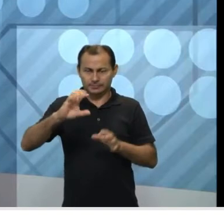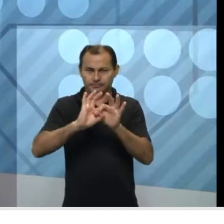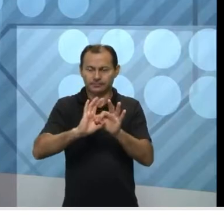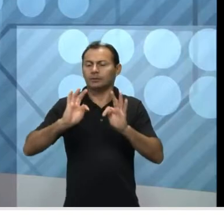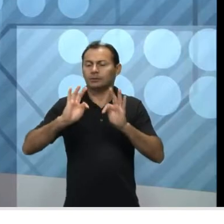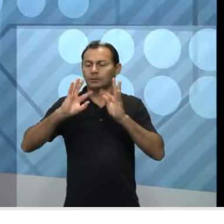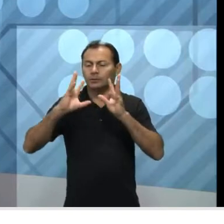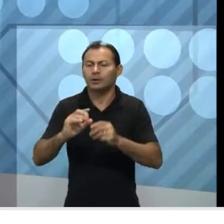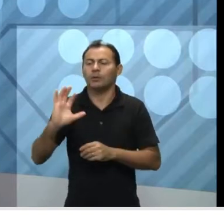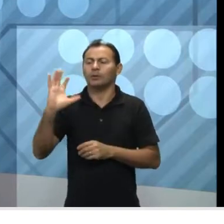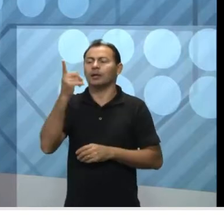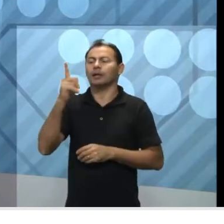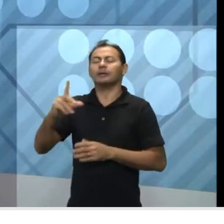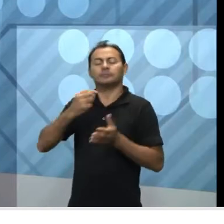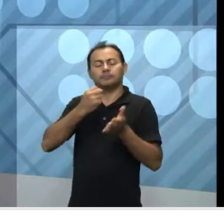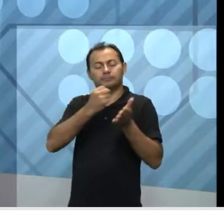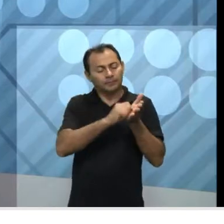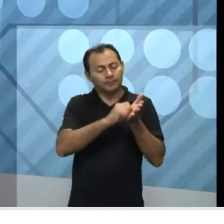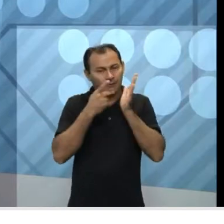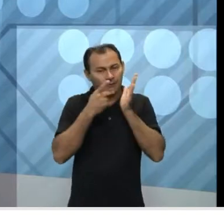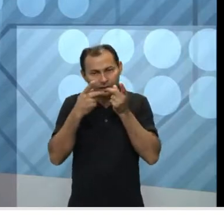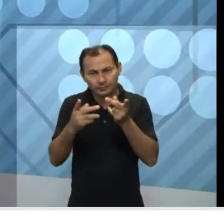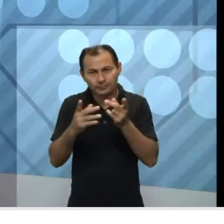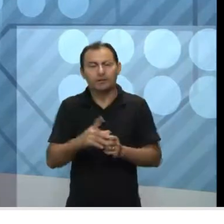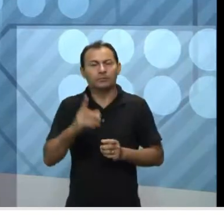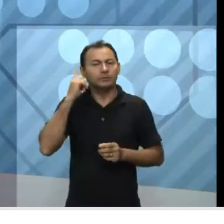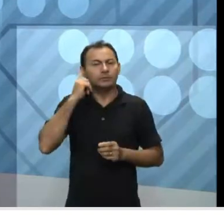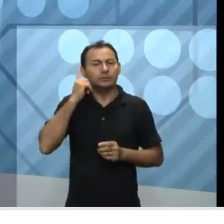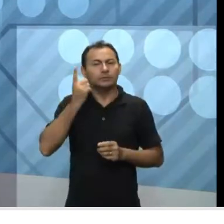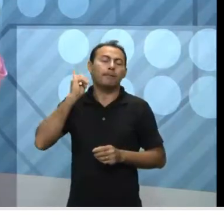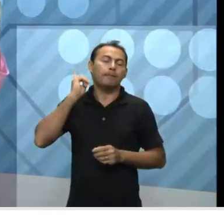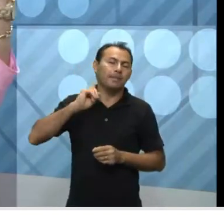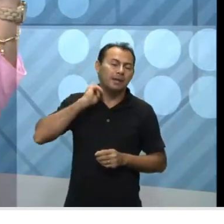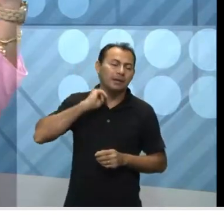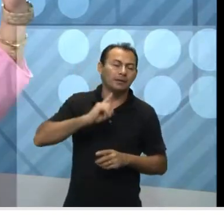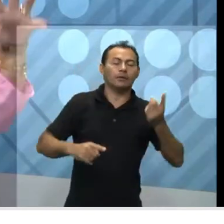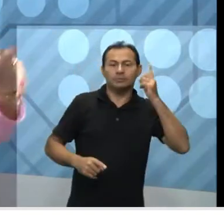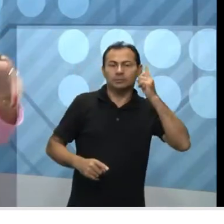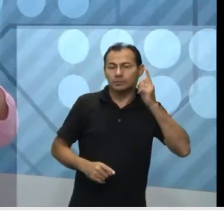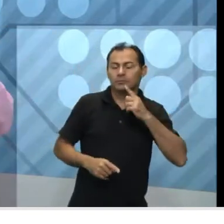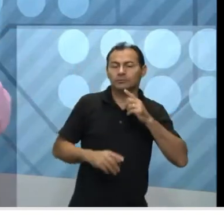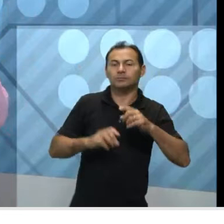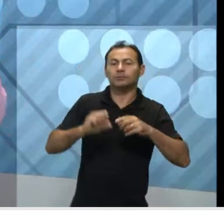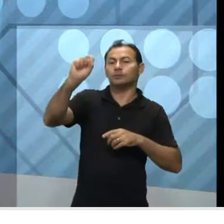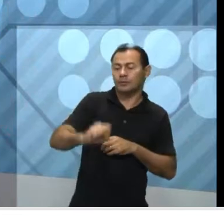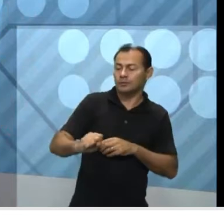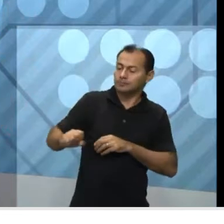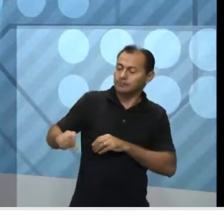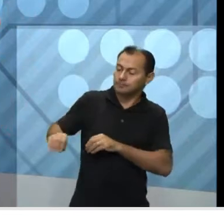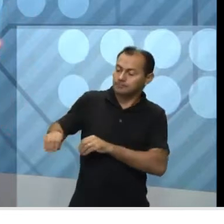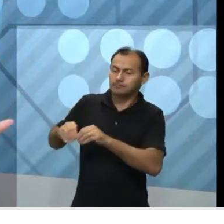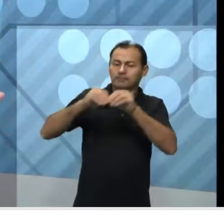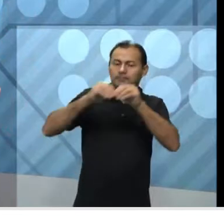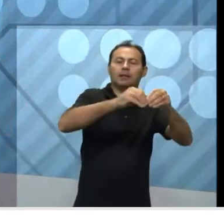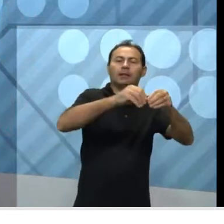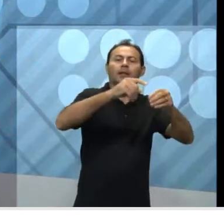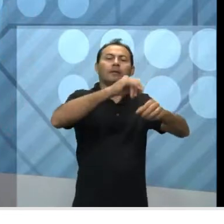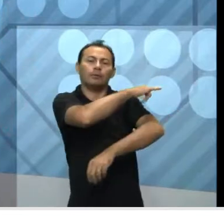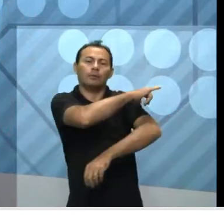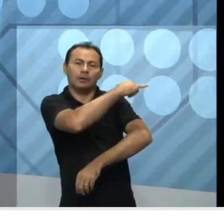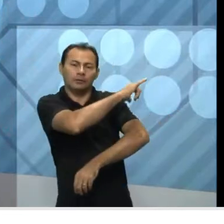um surdo de Minas Gerais, outro surdo do Sul, que foram para o Rio de Janeiro, poucos, e ficaram lá durante um